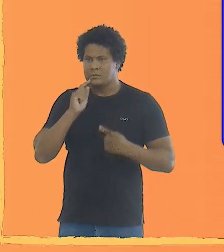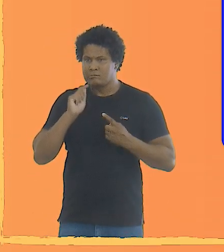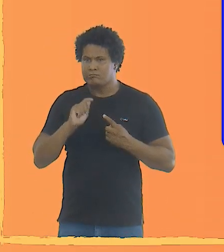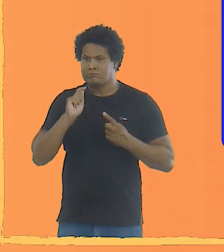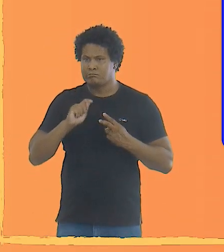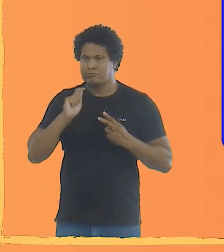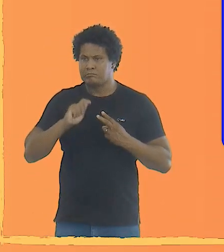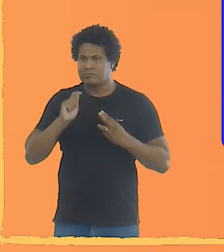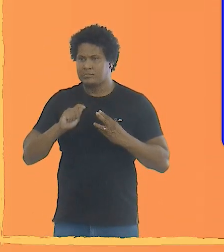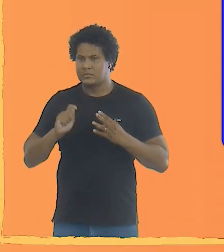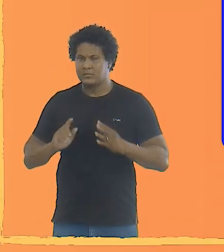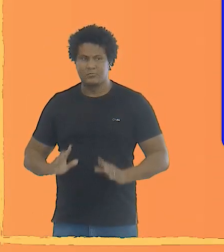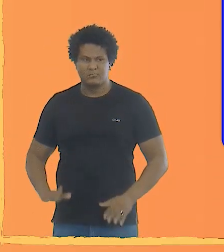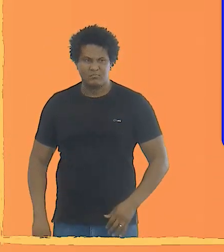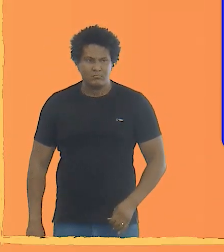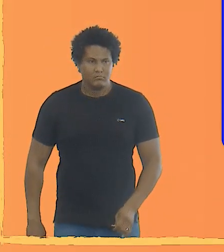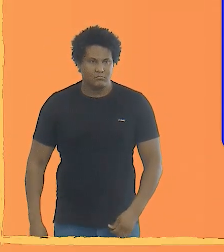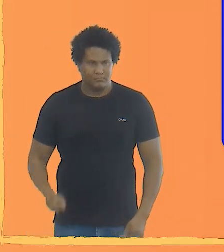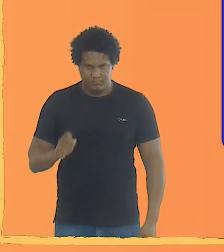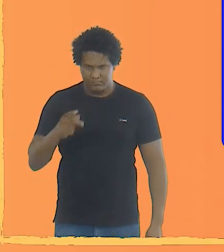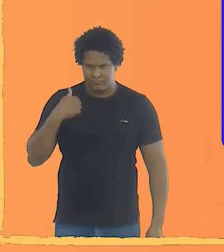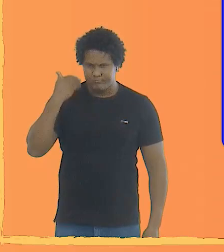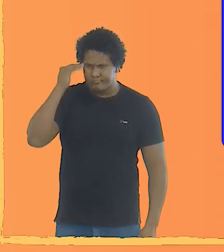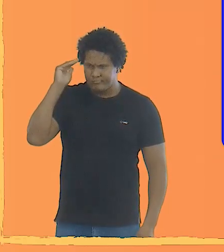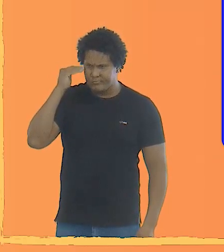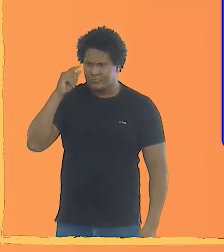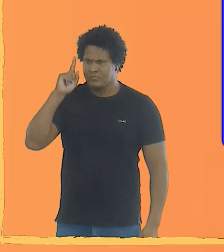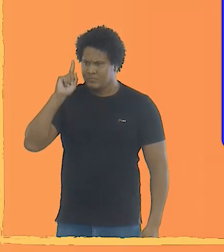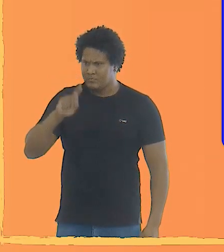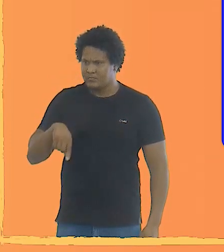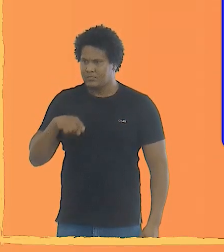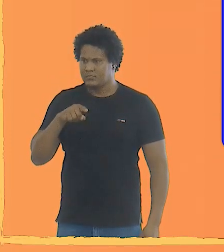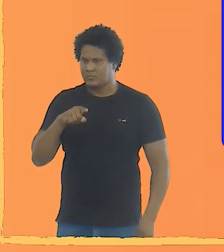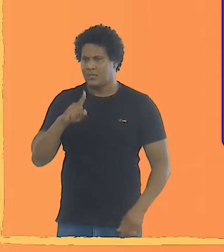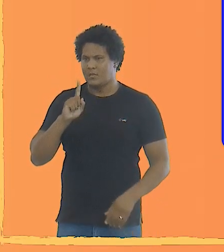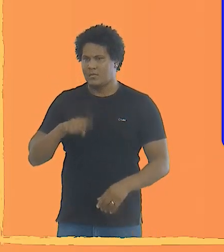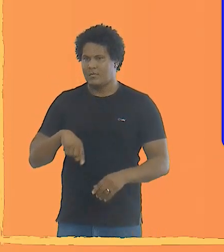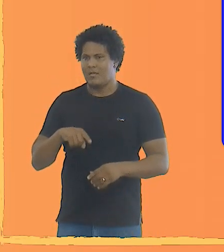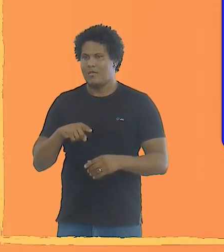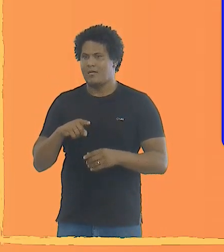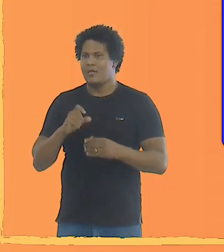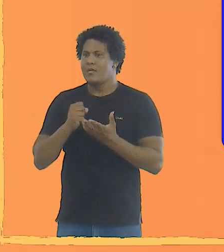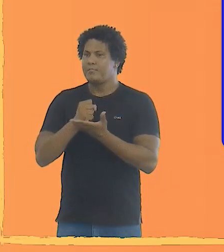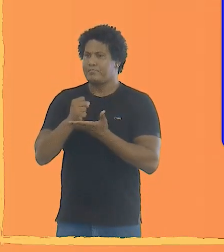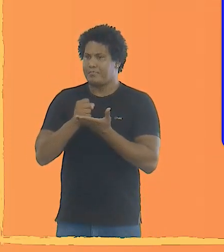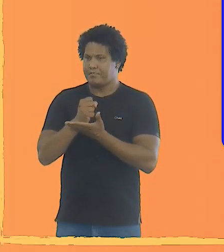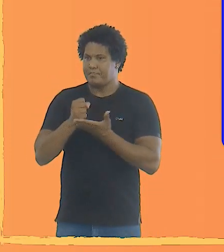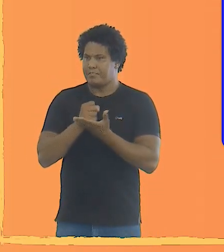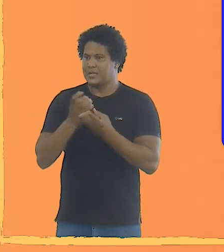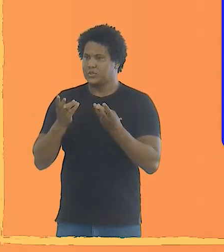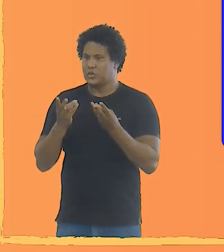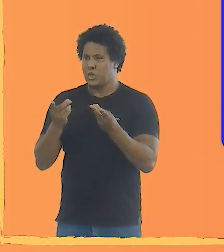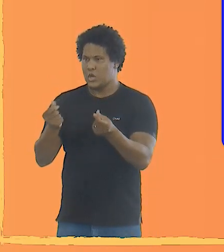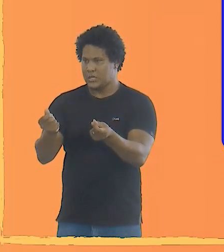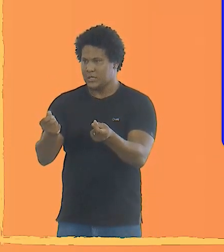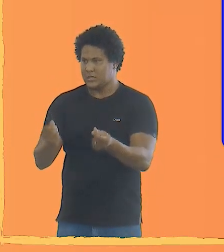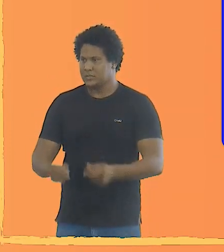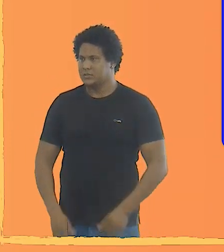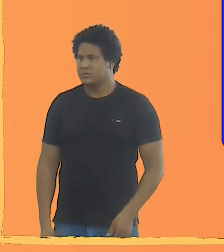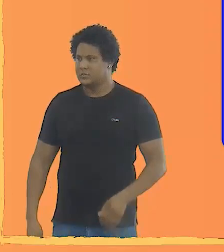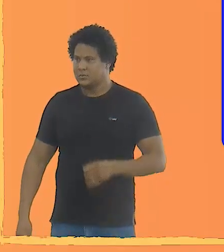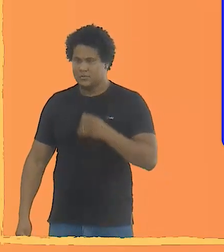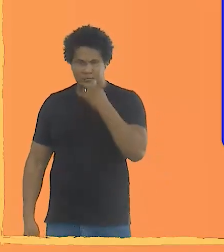Entenderam a ideia? Isso se chama princípio fundamental da contagem. Vamos ver um outro exemplo, que é bem